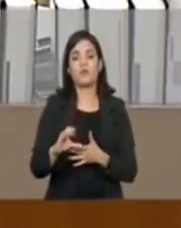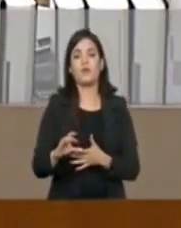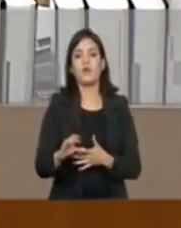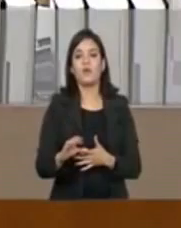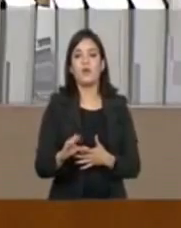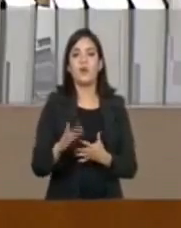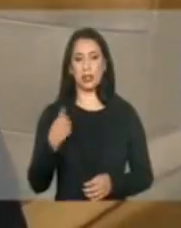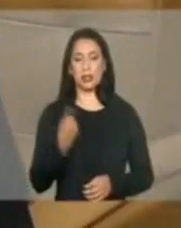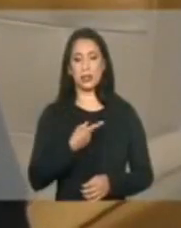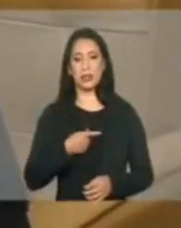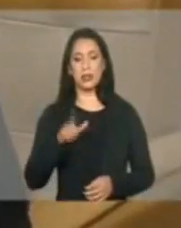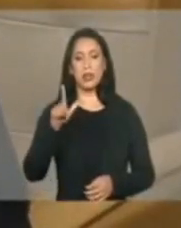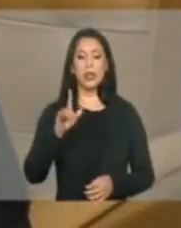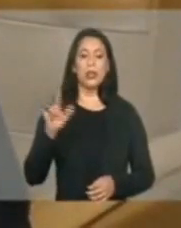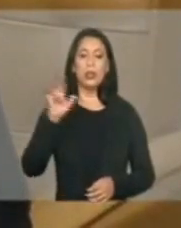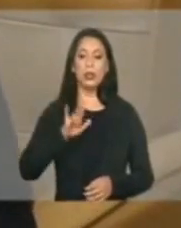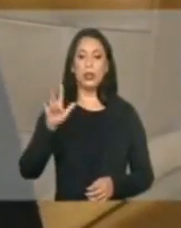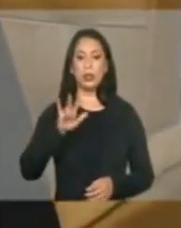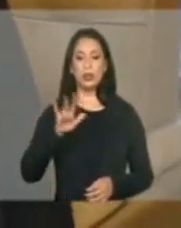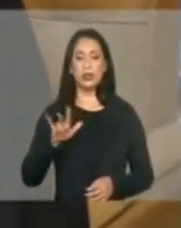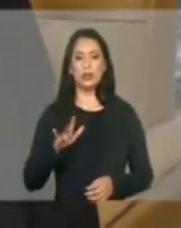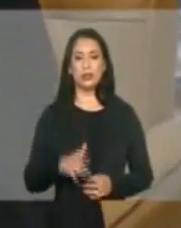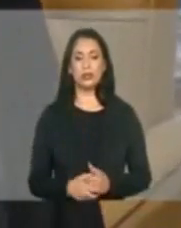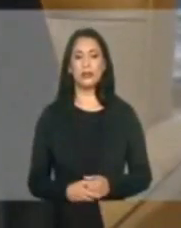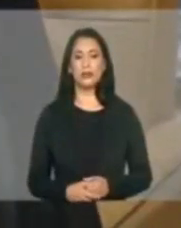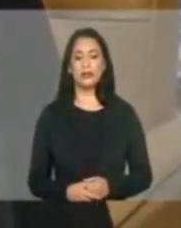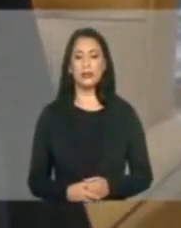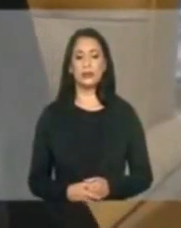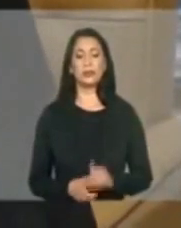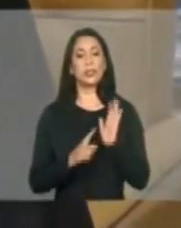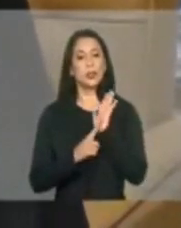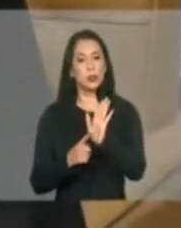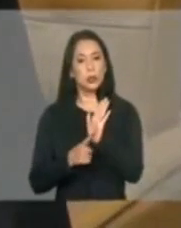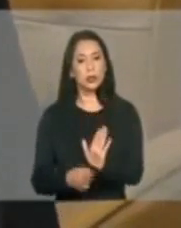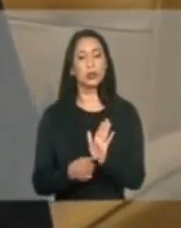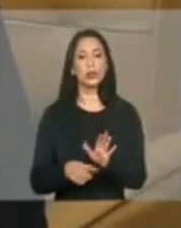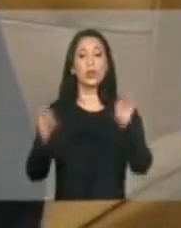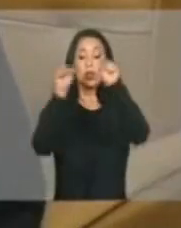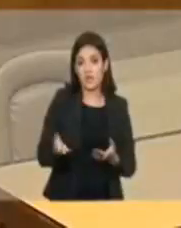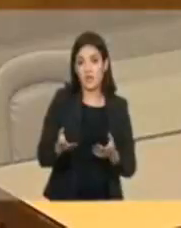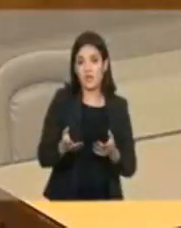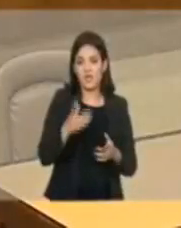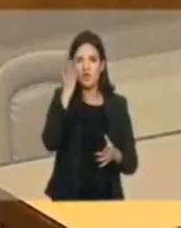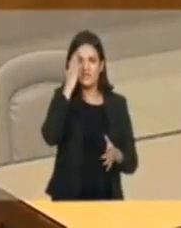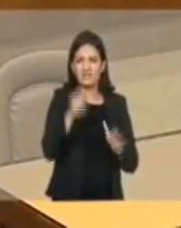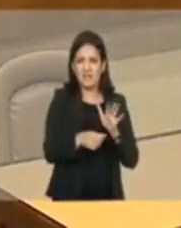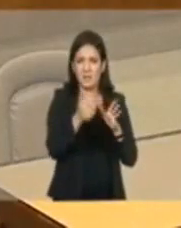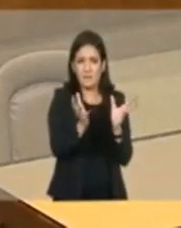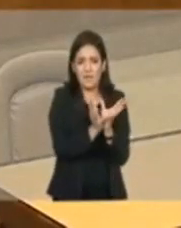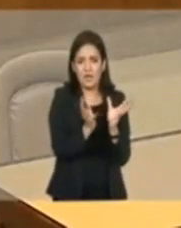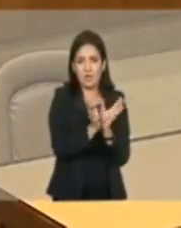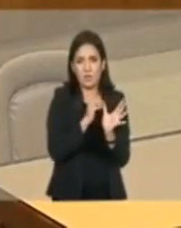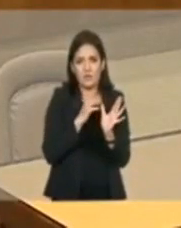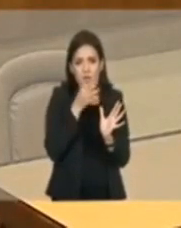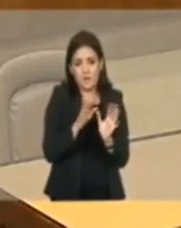toffoli concluiu uma complexa questão na qual o tribunal alterou uma jurisprudência estabelecida em 2016 até